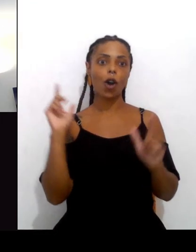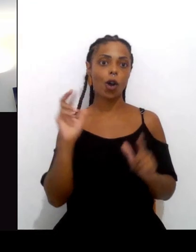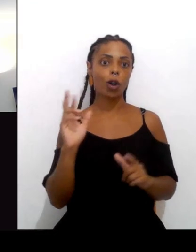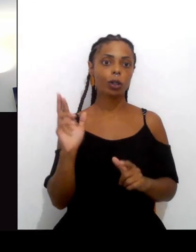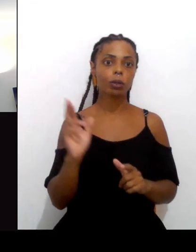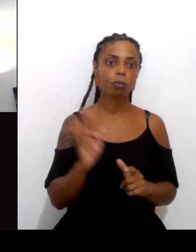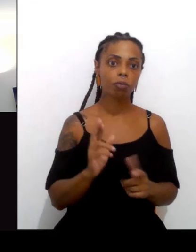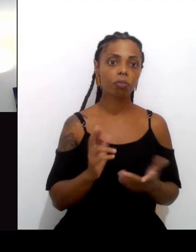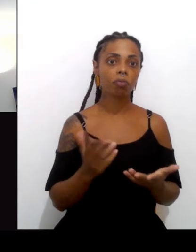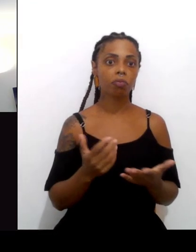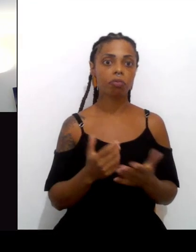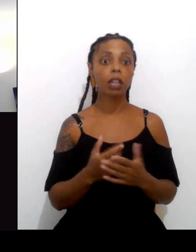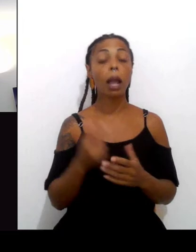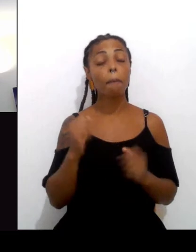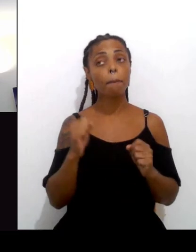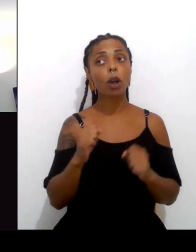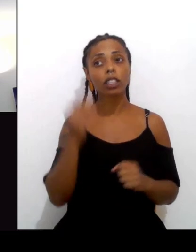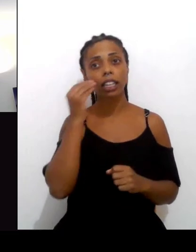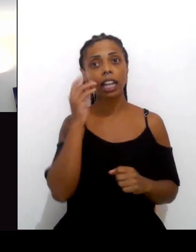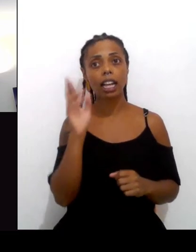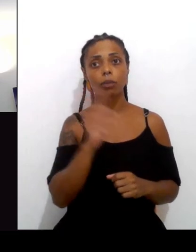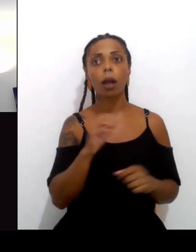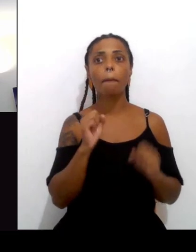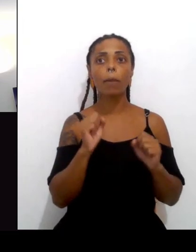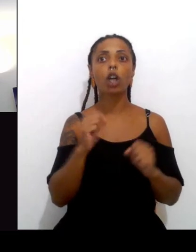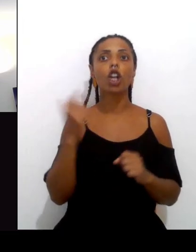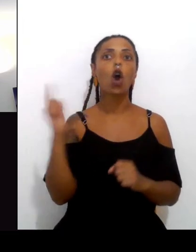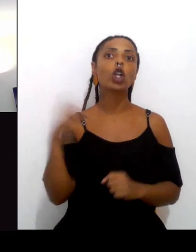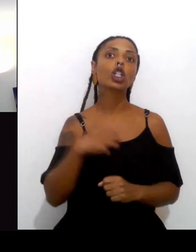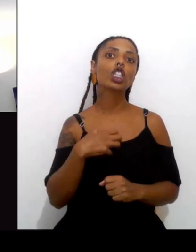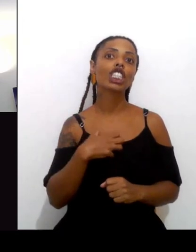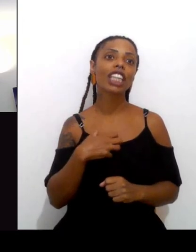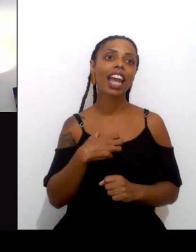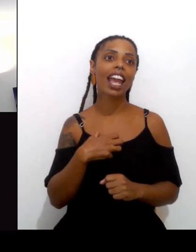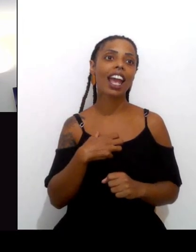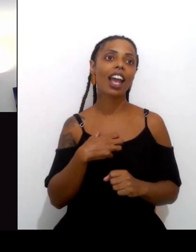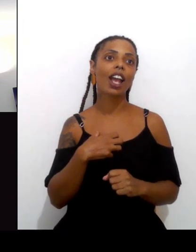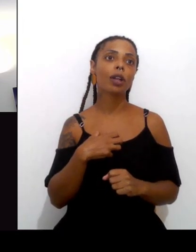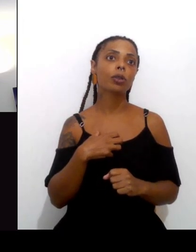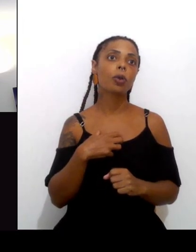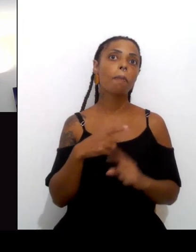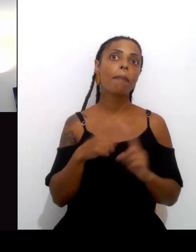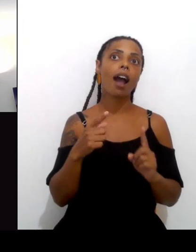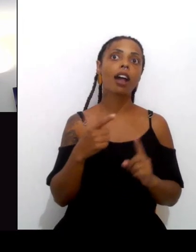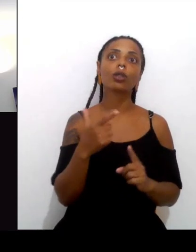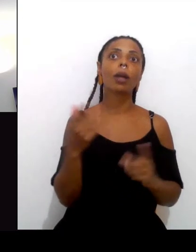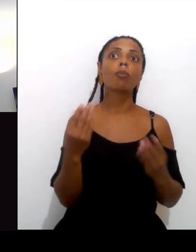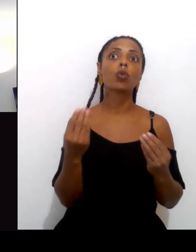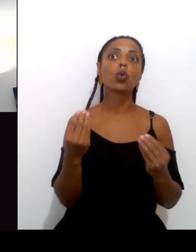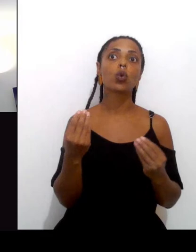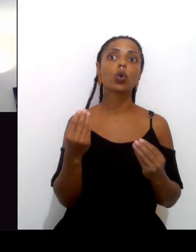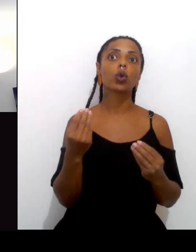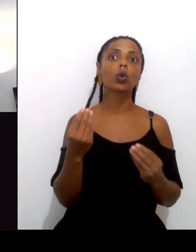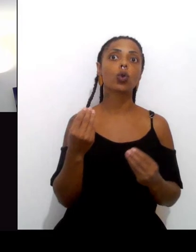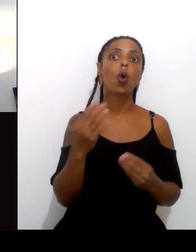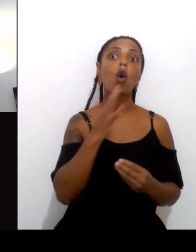inclusive pensando que é uma outra mídia que talvez seja menos conhecida da prática dele né então